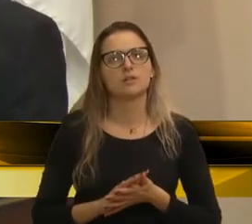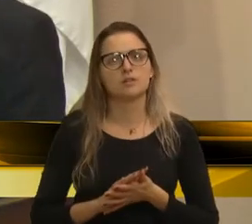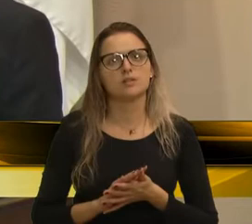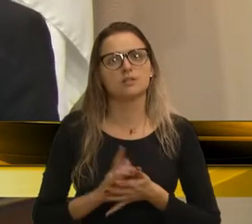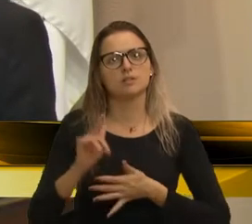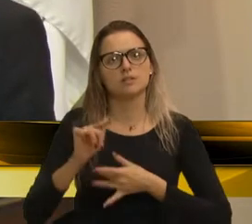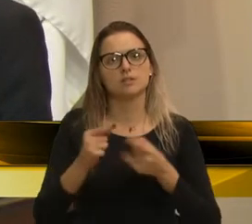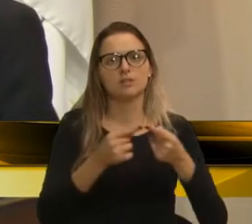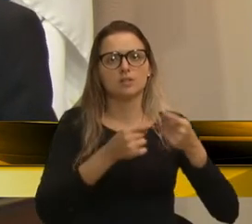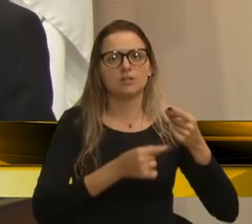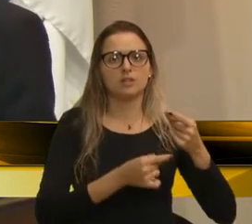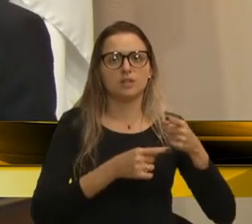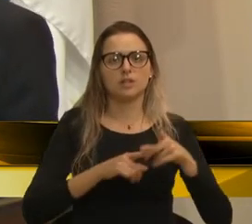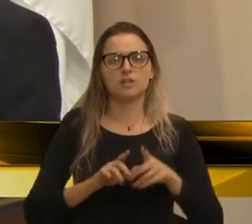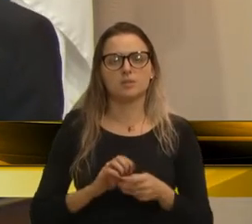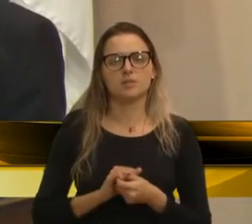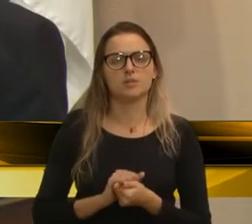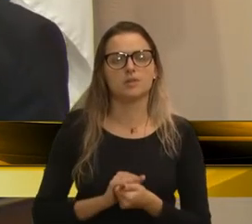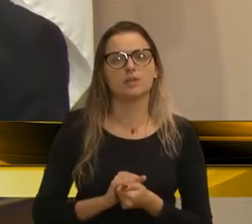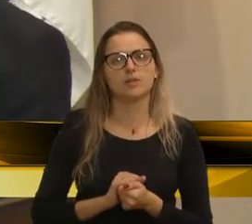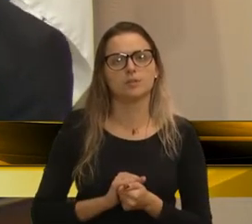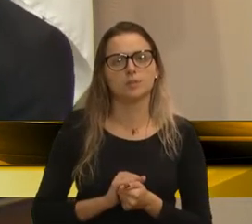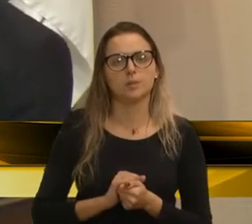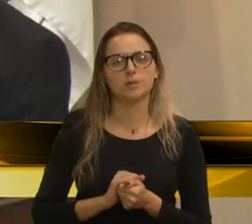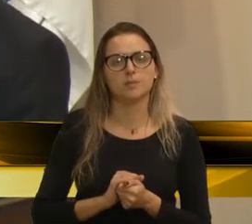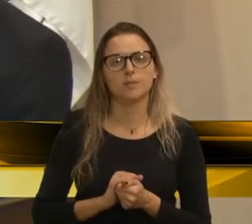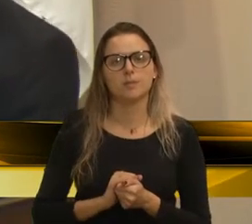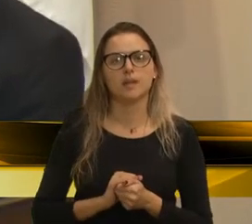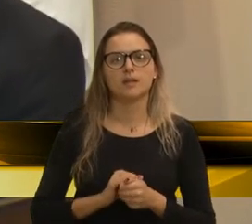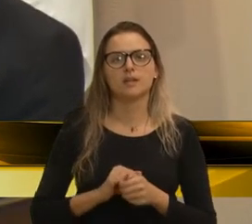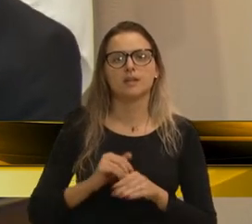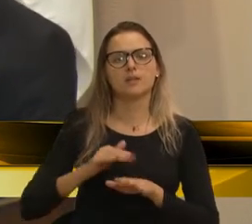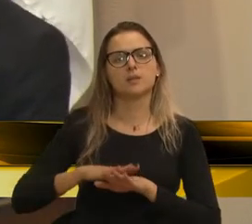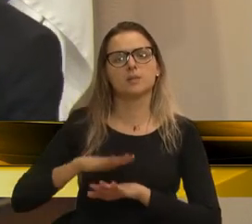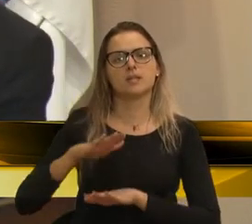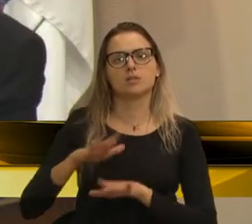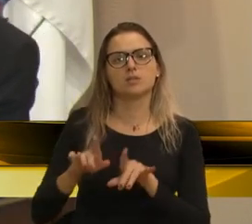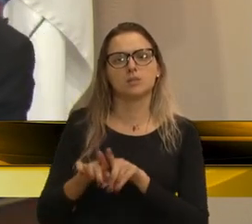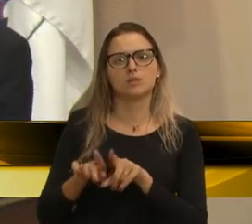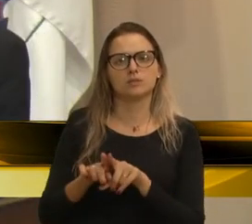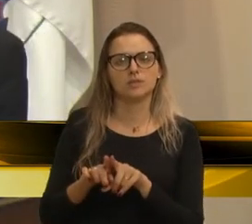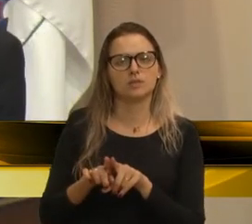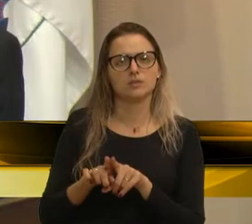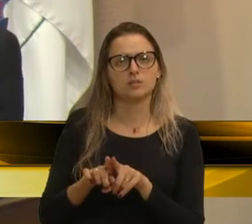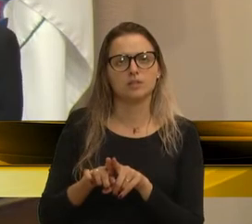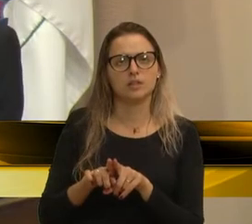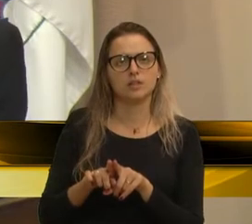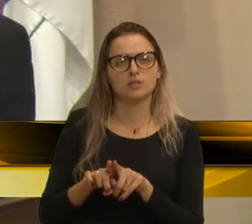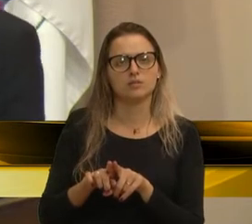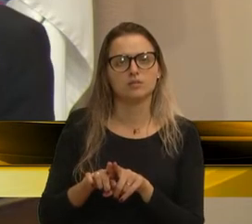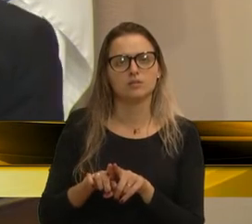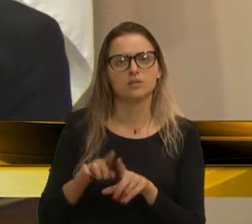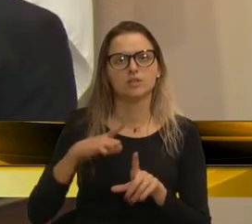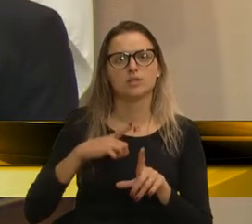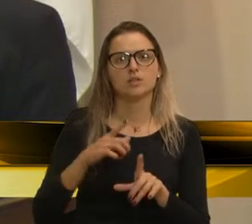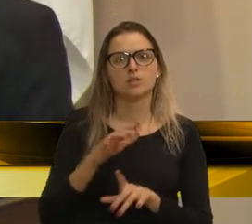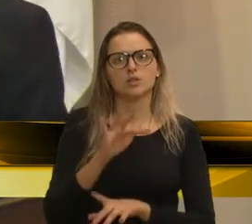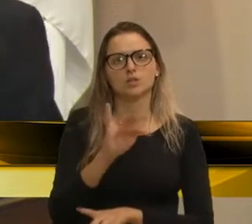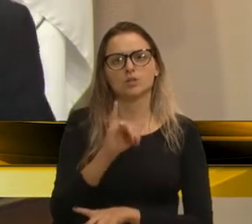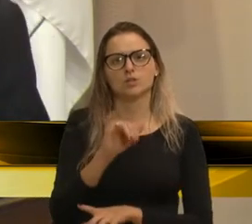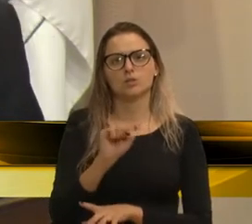mas a gente respeita. Mas mais do que isso, não foi apenas diminuir recursos do FIESPORT.